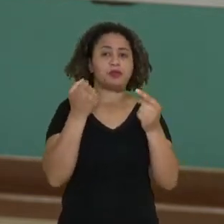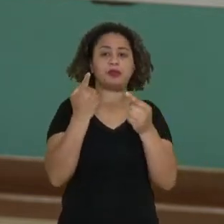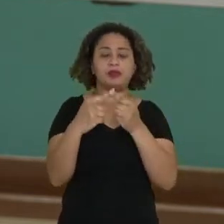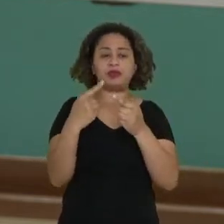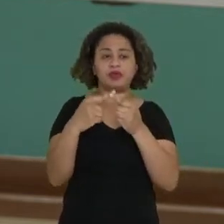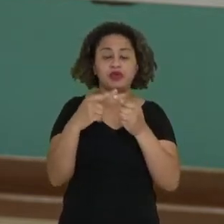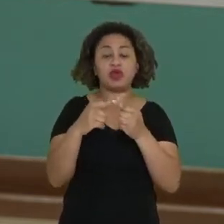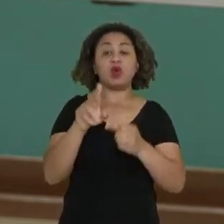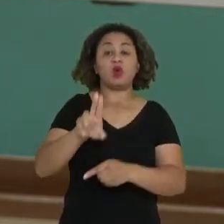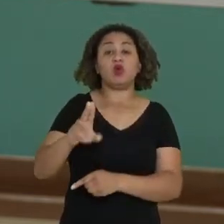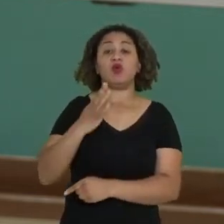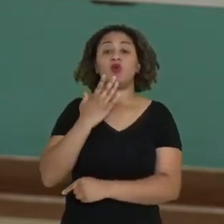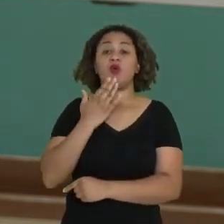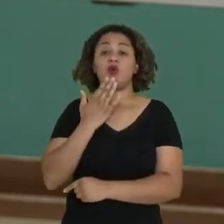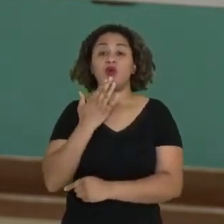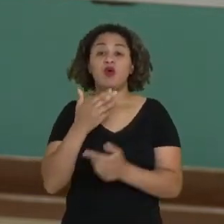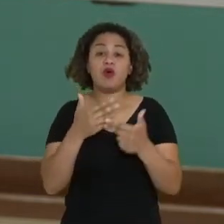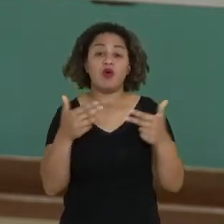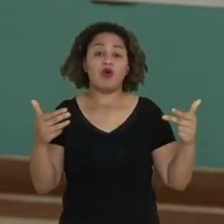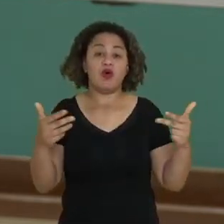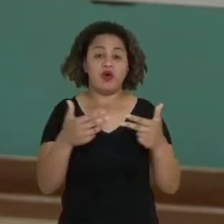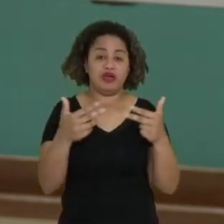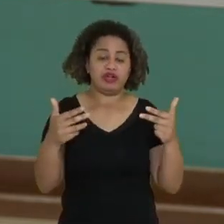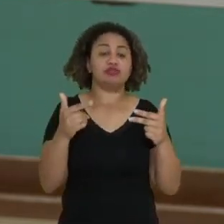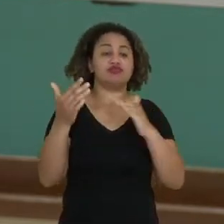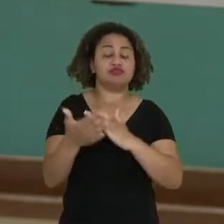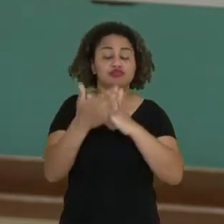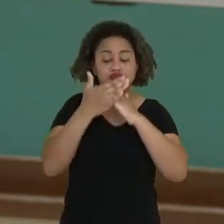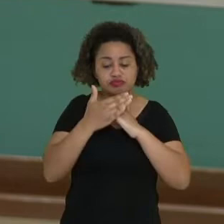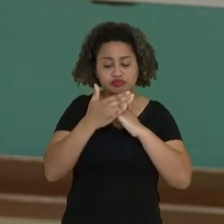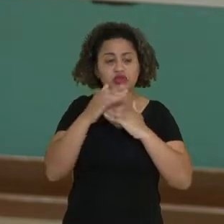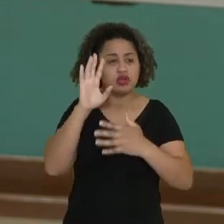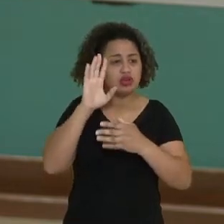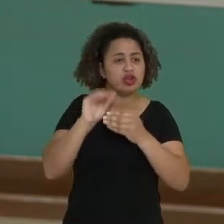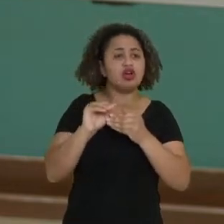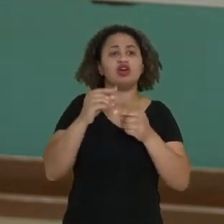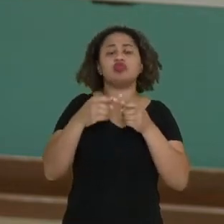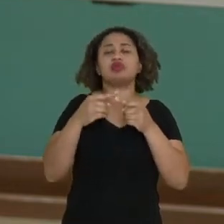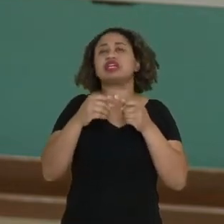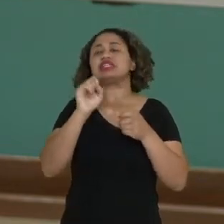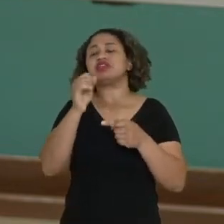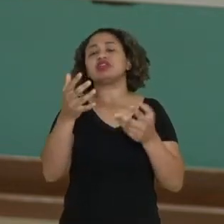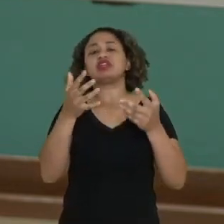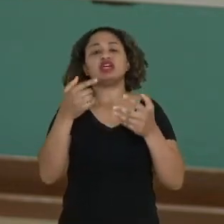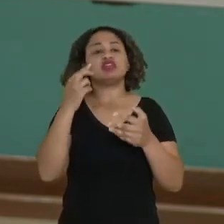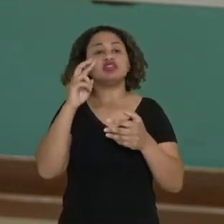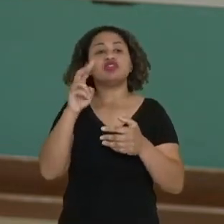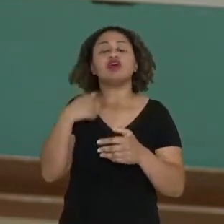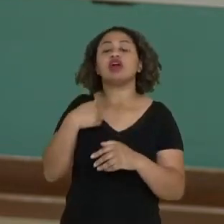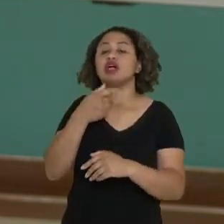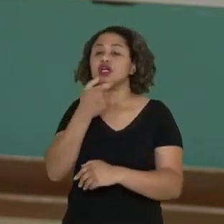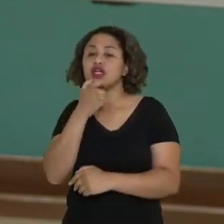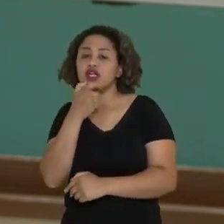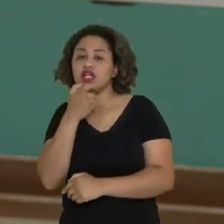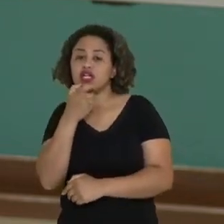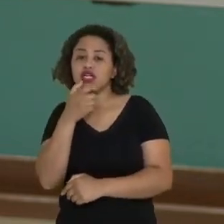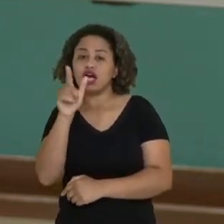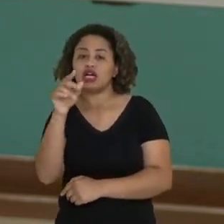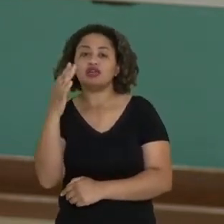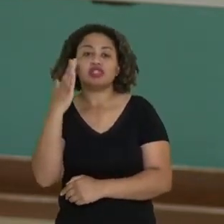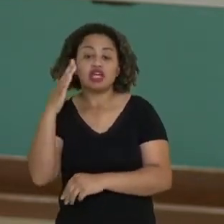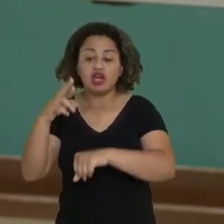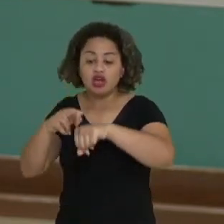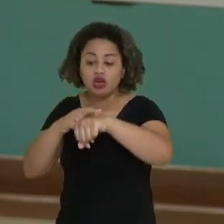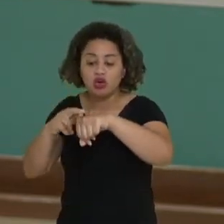de cores, né, nas legendas não me ajuda. Vamos imaginar que eu quisesse ver dos ingleses. Eu tenho aqui, em